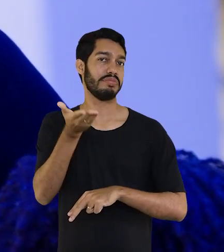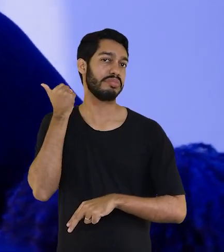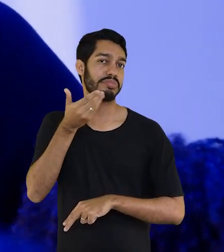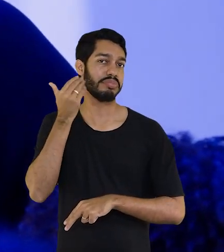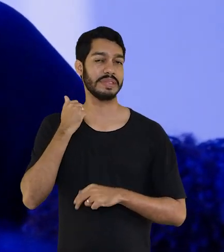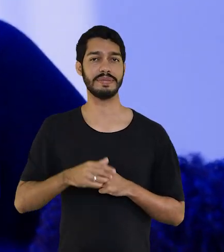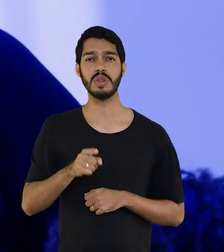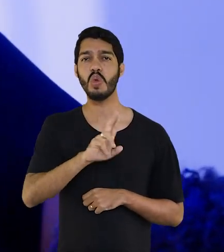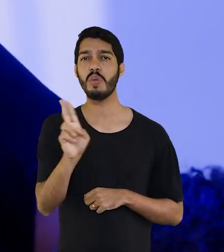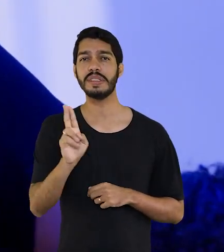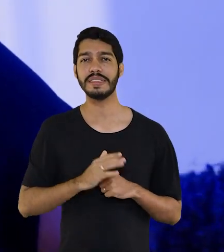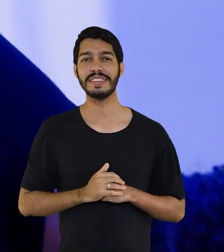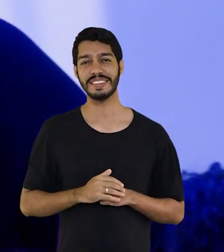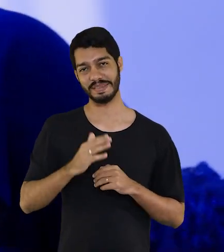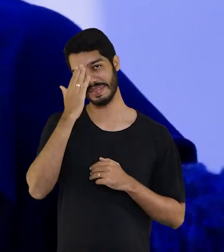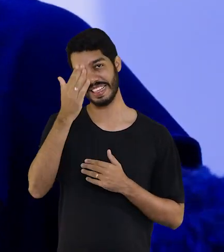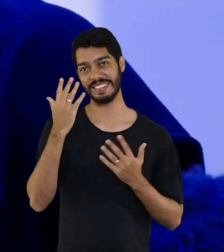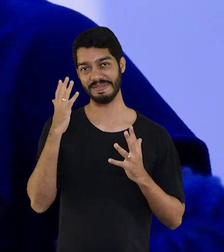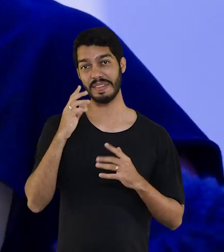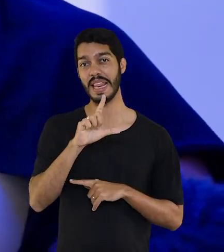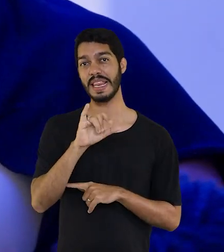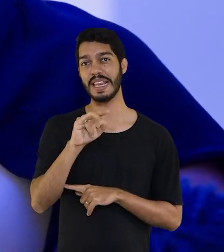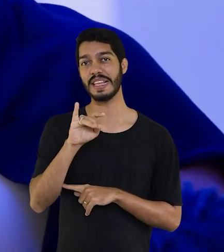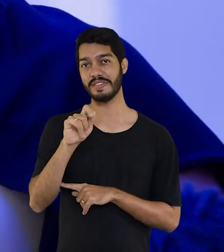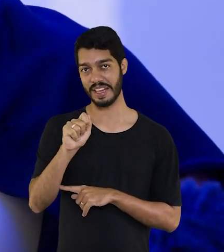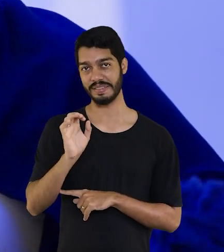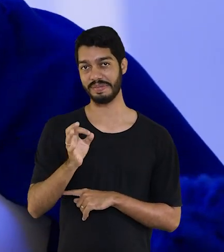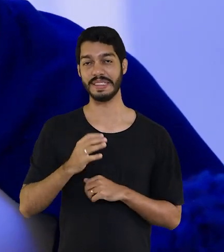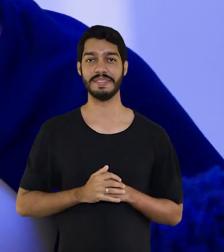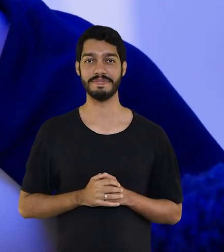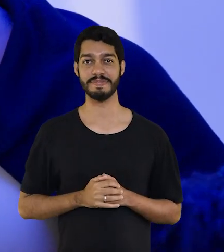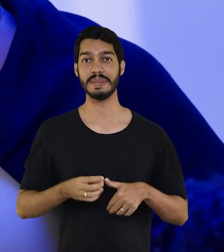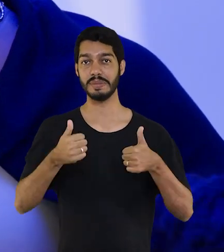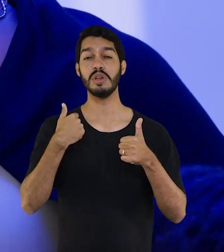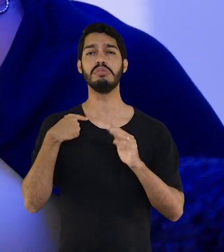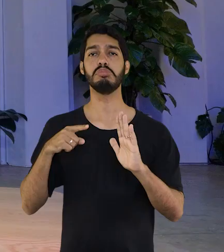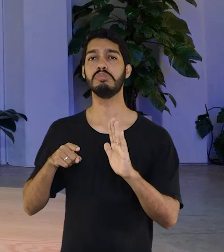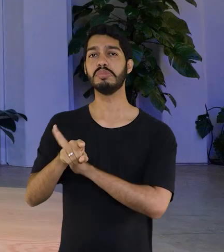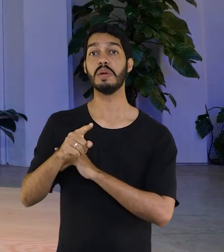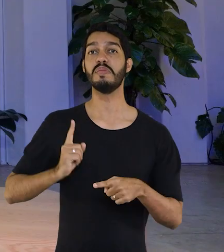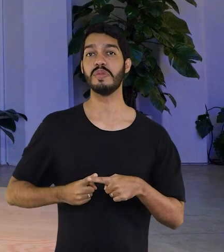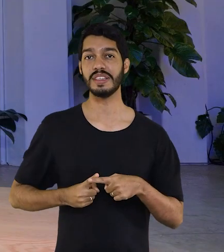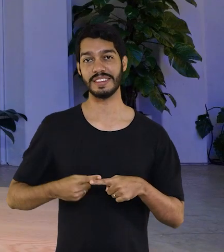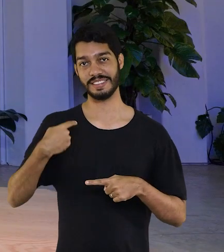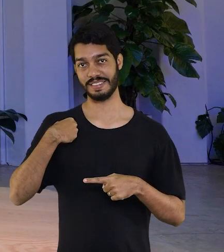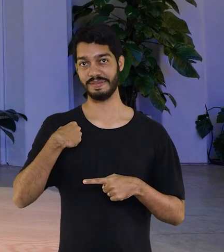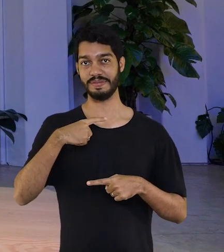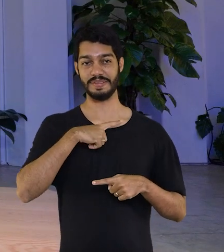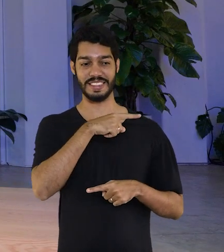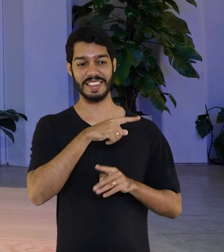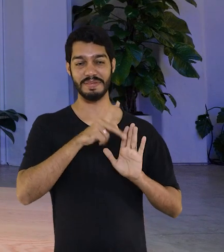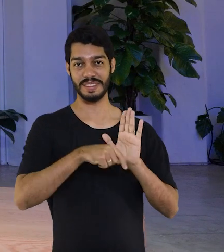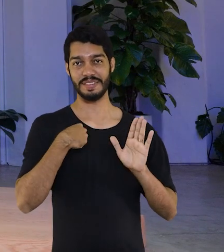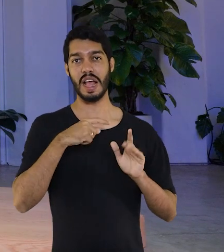pegar um pouco mais dessa experiência. Obrigada. Boa. Qual é o seu nome? Lívia. Lívia. Não, então, pessoal, eu fiz essa pergunta